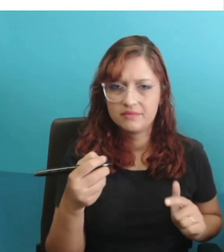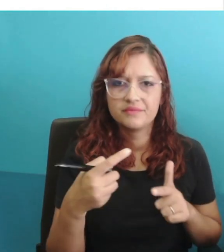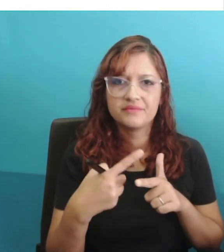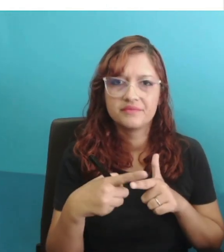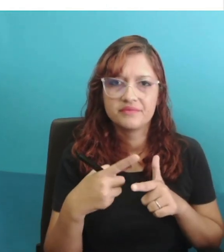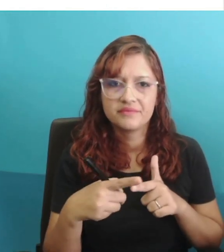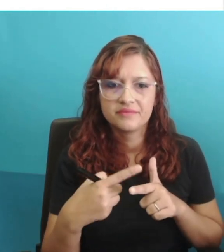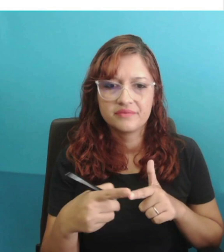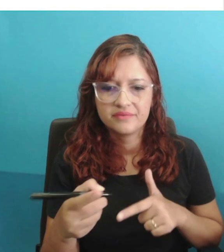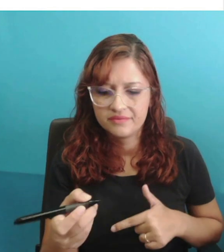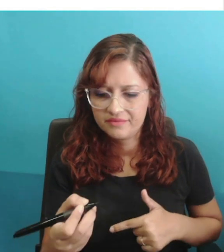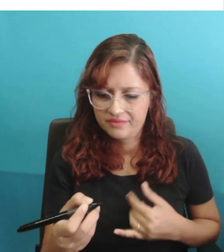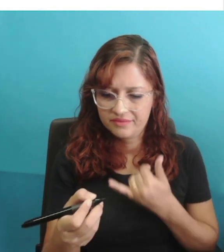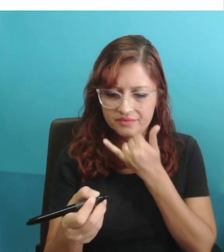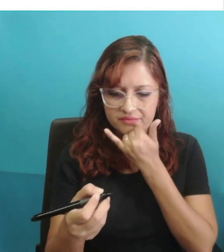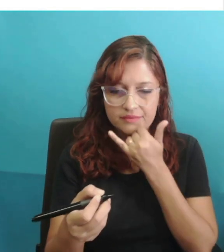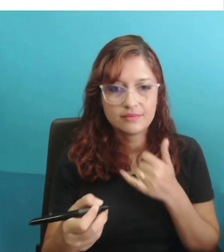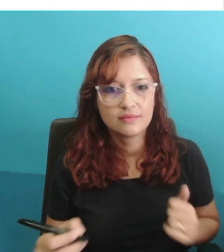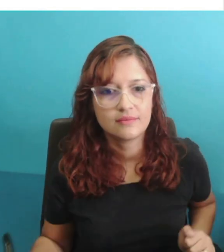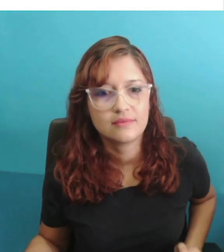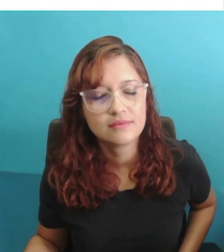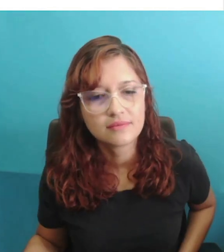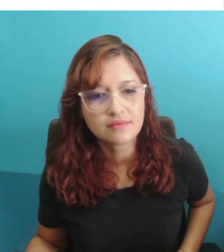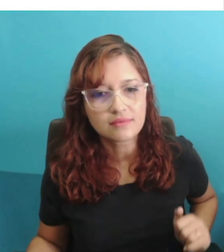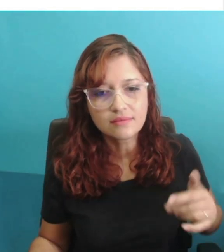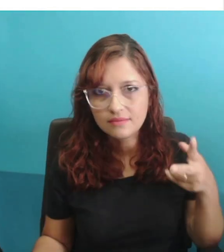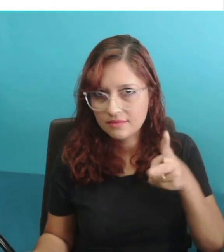ixi, essa caneta tá com problema.